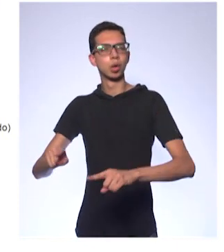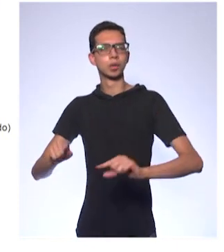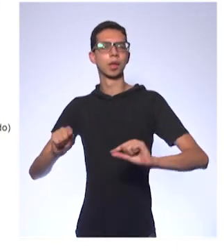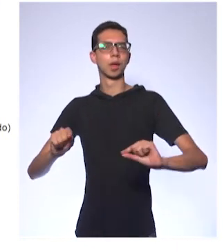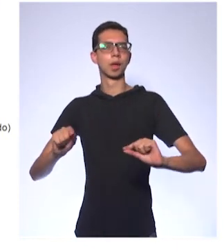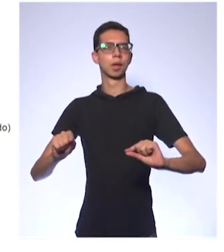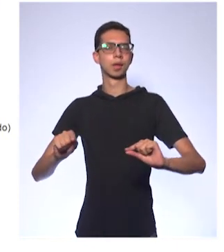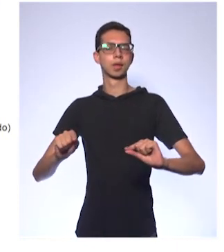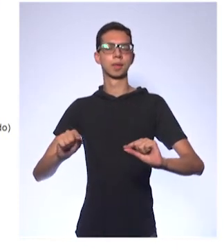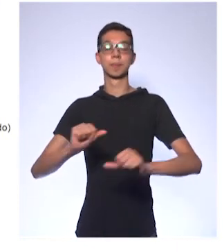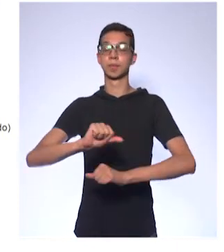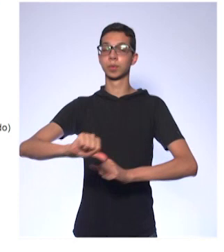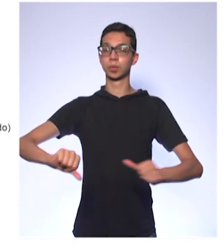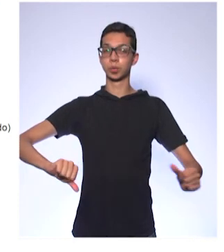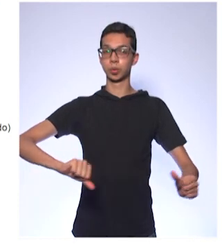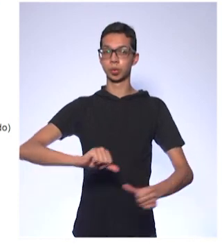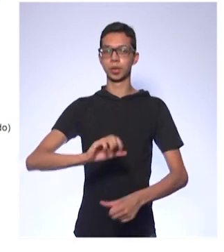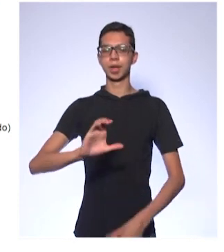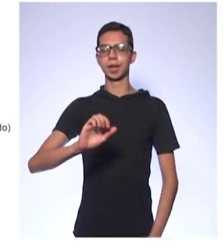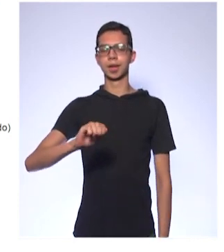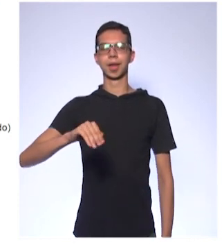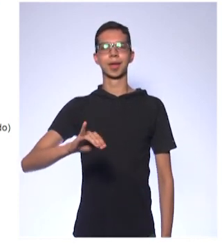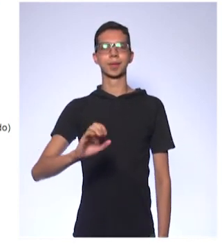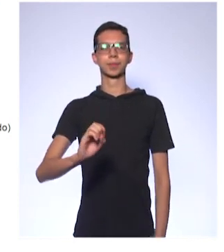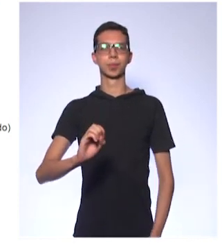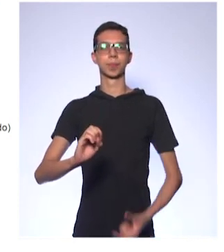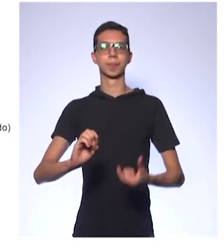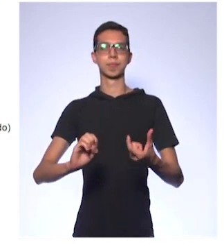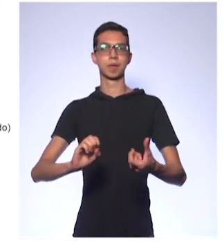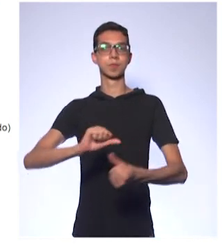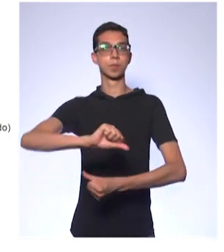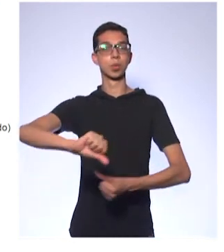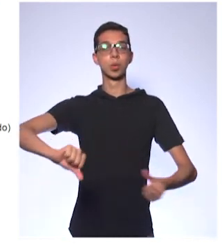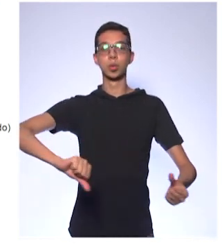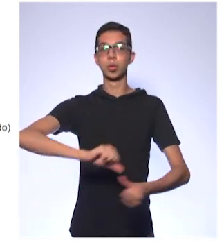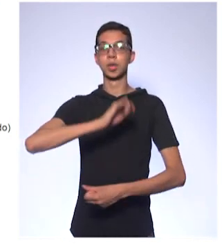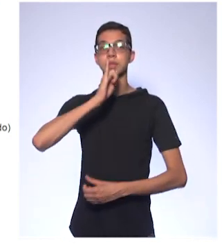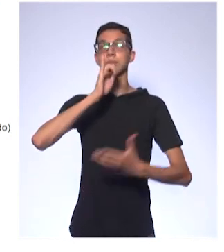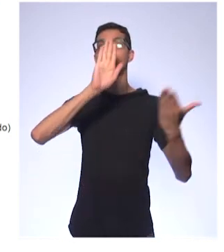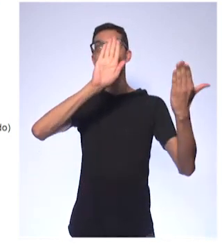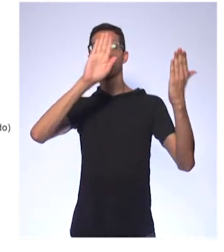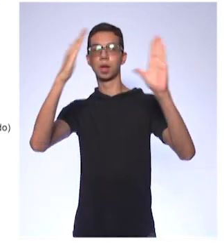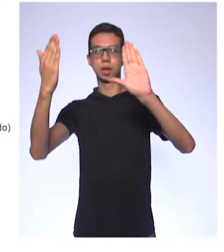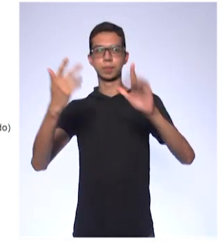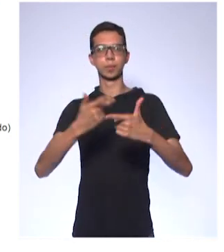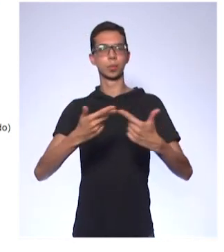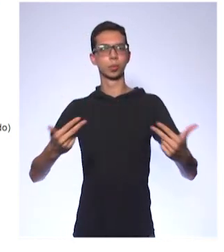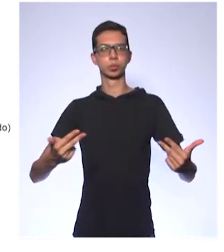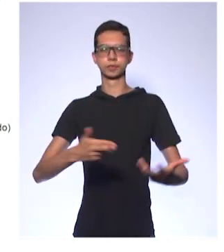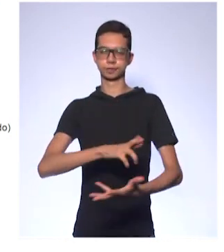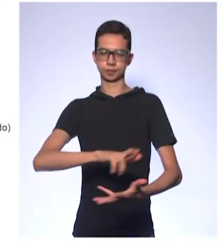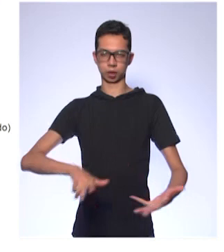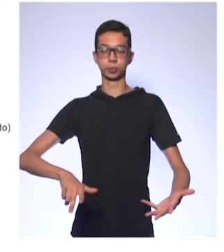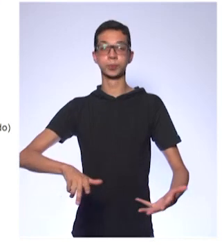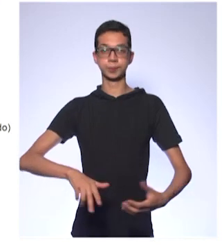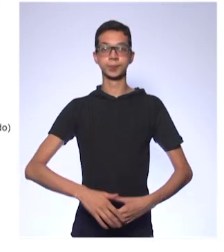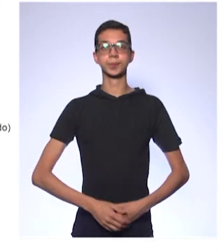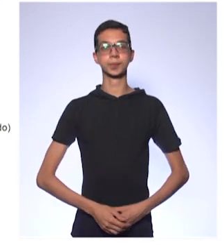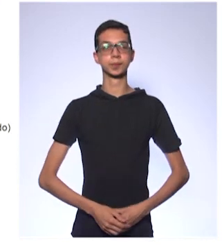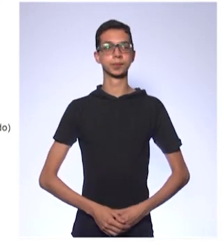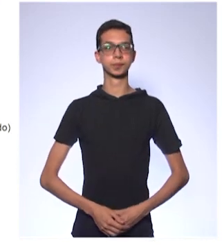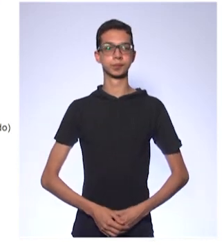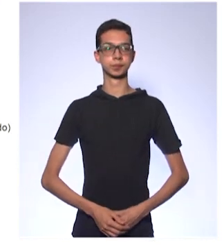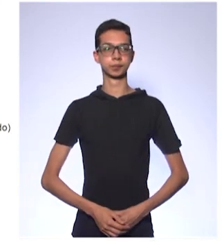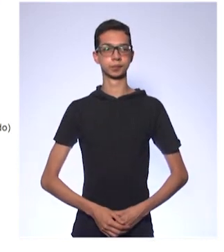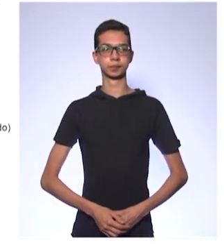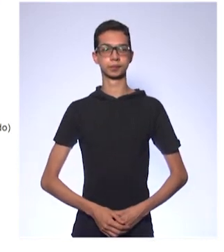as mudanças, câmbio é mudança, né? As mudanças climáticas e tudo isso. É como montar